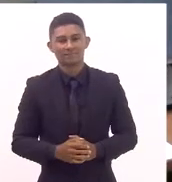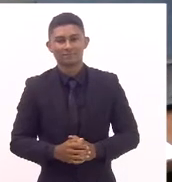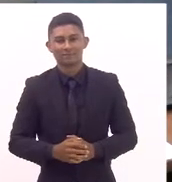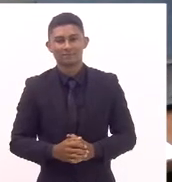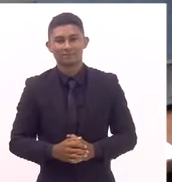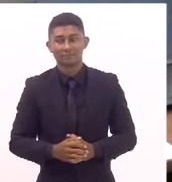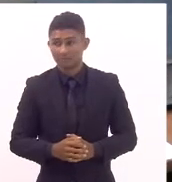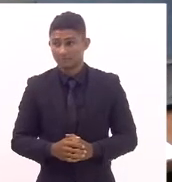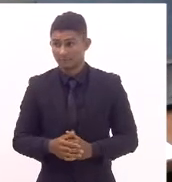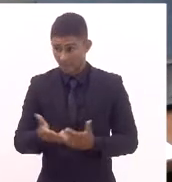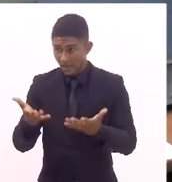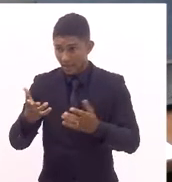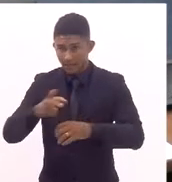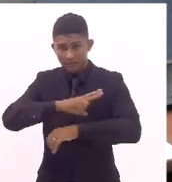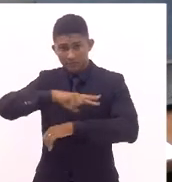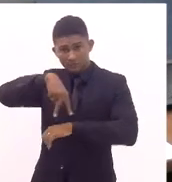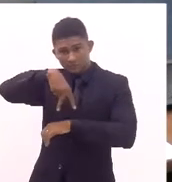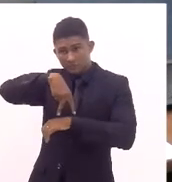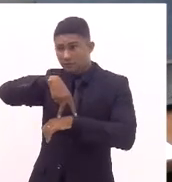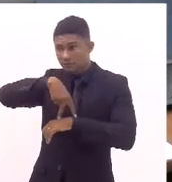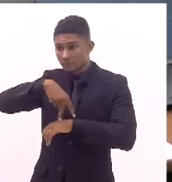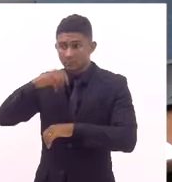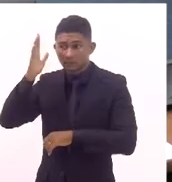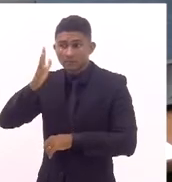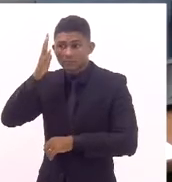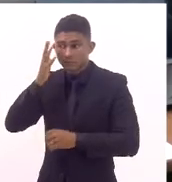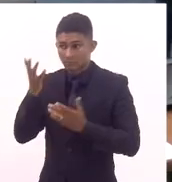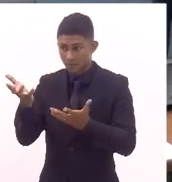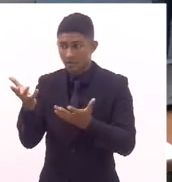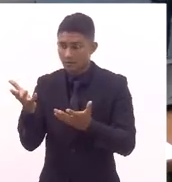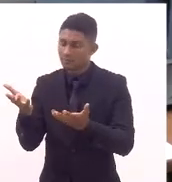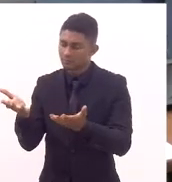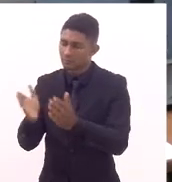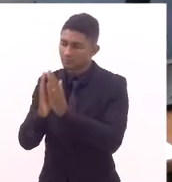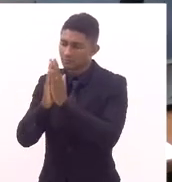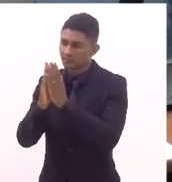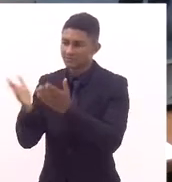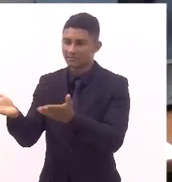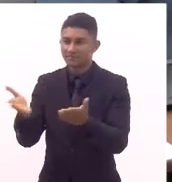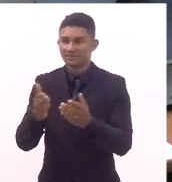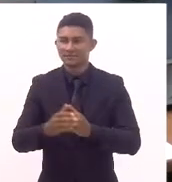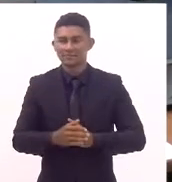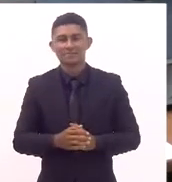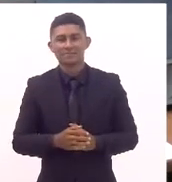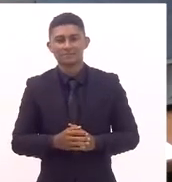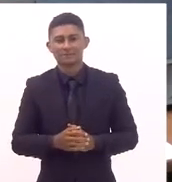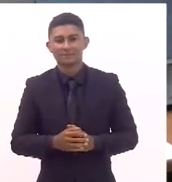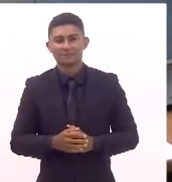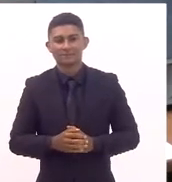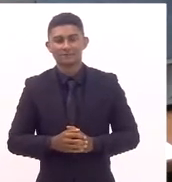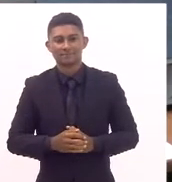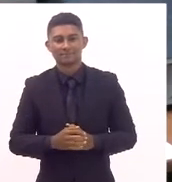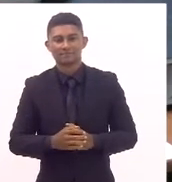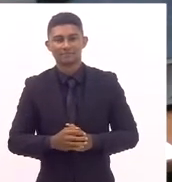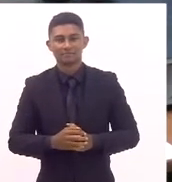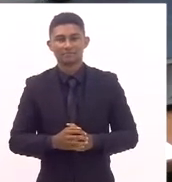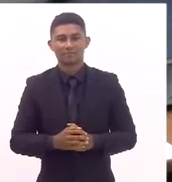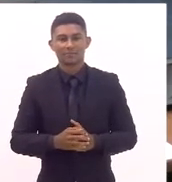a Jurema quer falar da Tribuna e por favor tu vem aqui